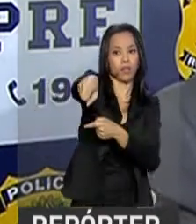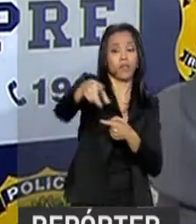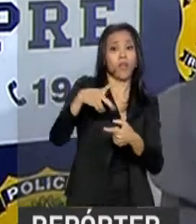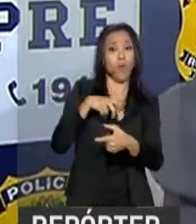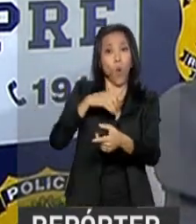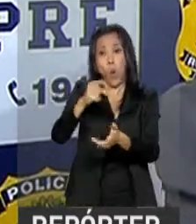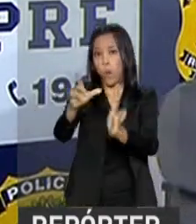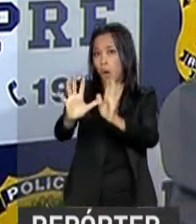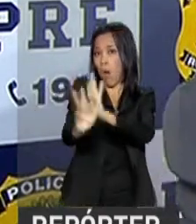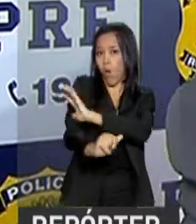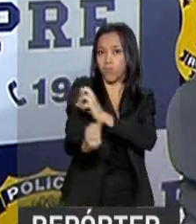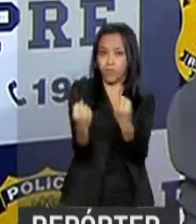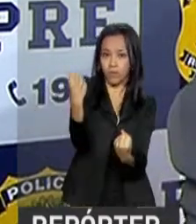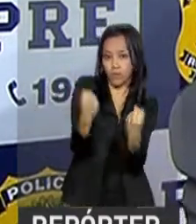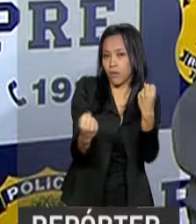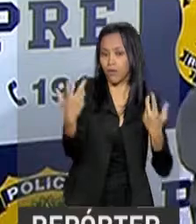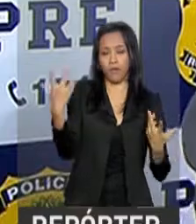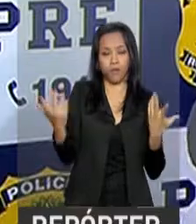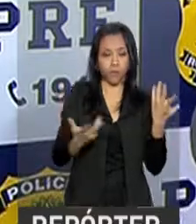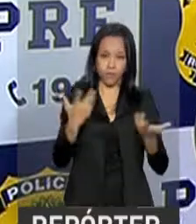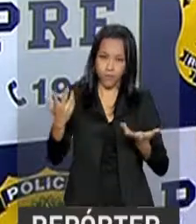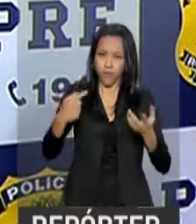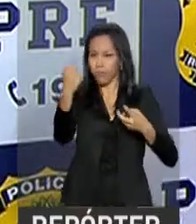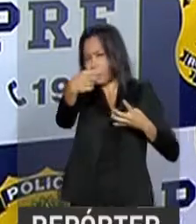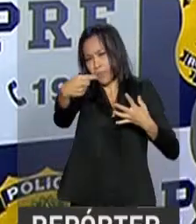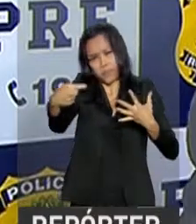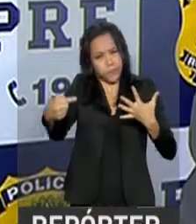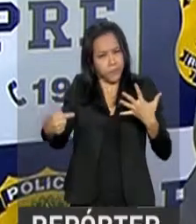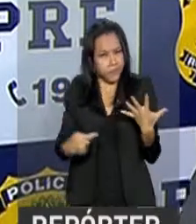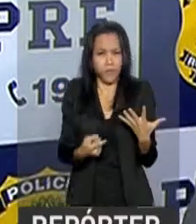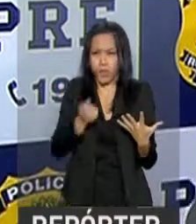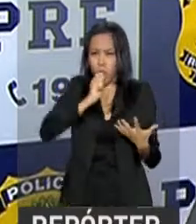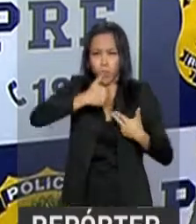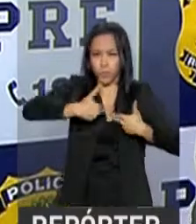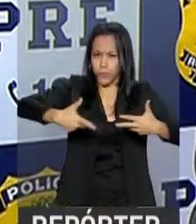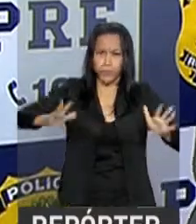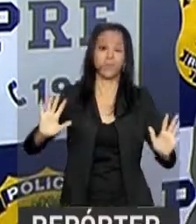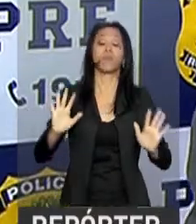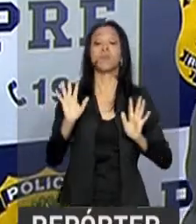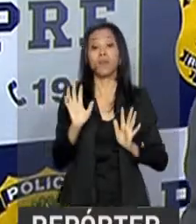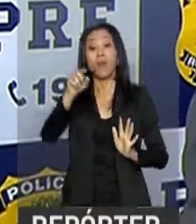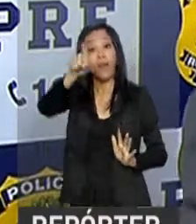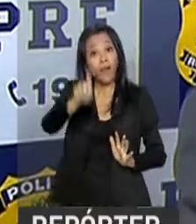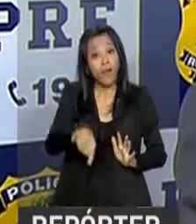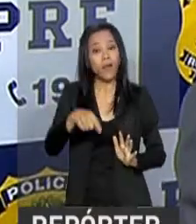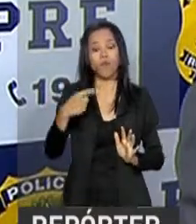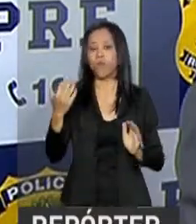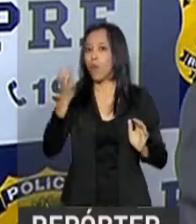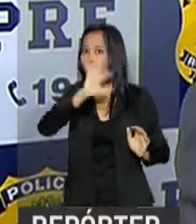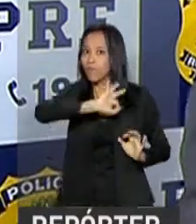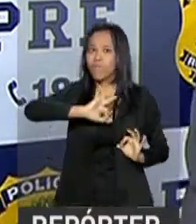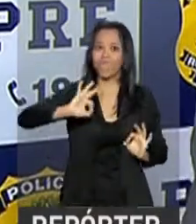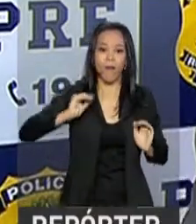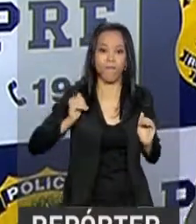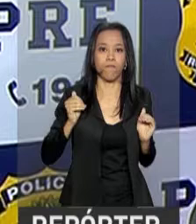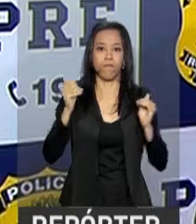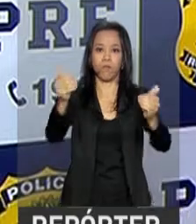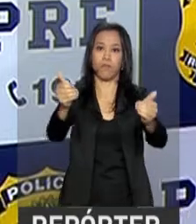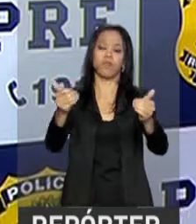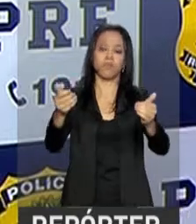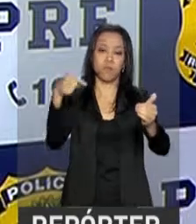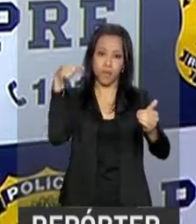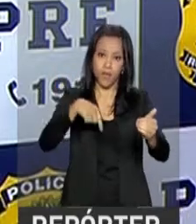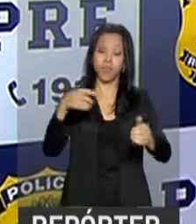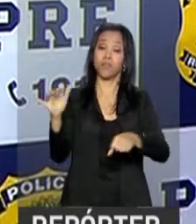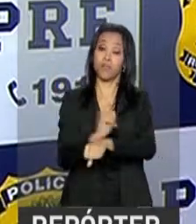roubo de carga a roubo e furto de veículos a narcotráfico seja que fui então é um imenso avanço que essa ferramenta tecnológica